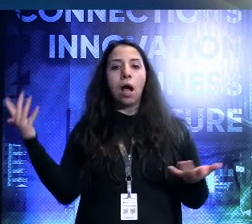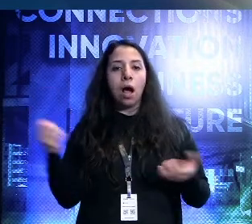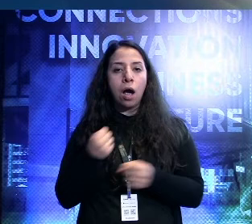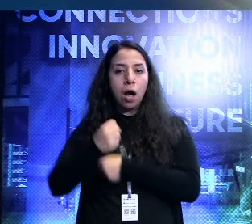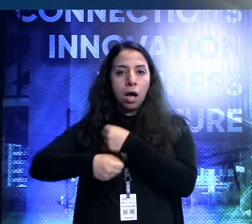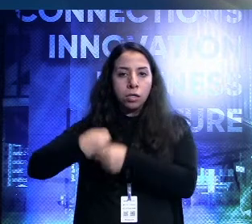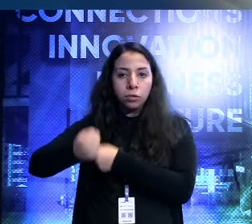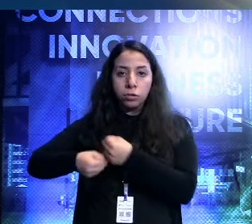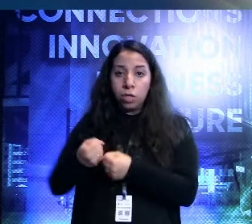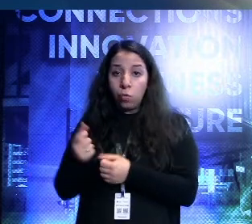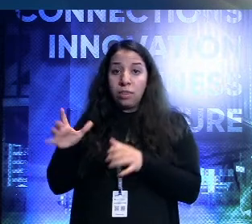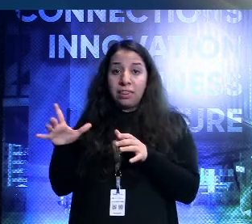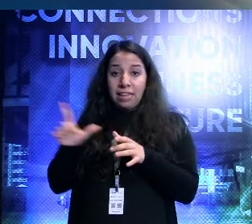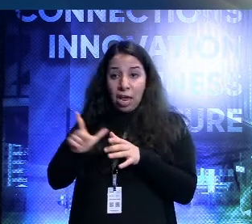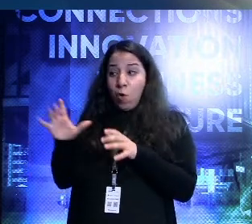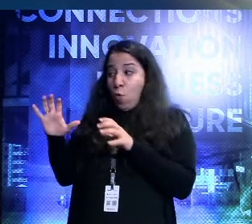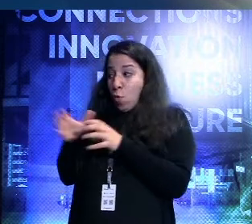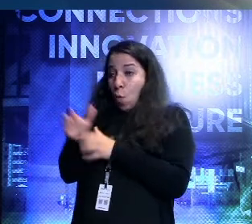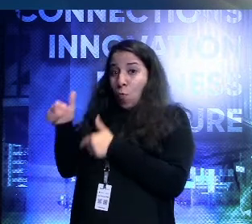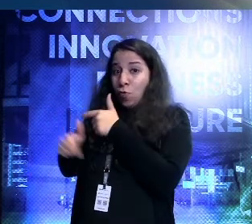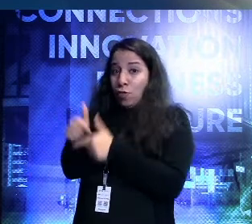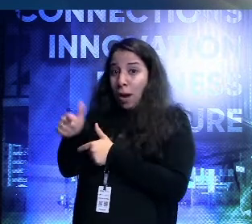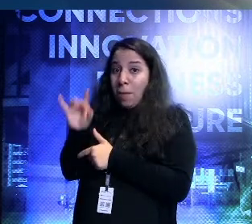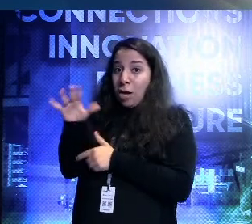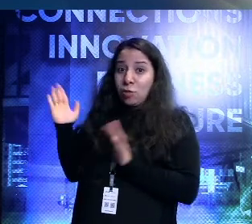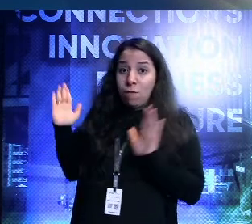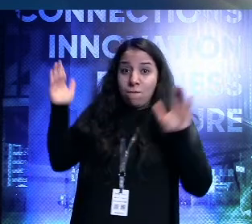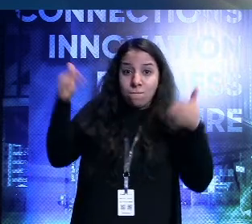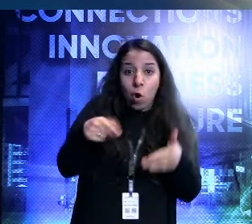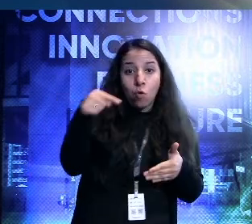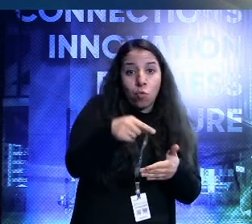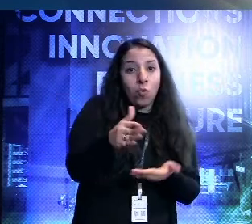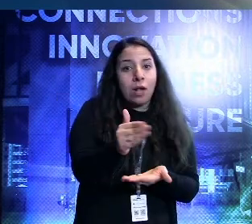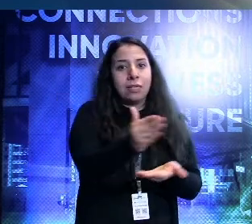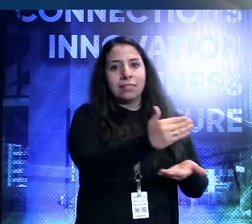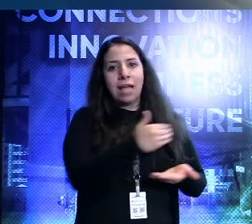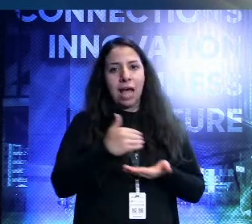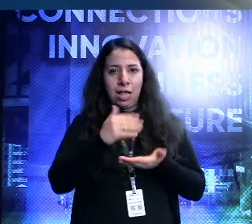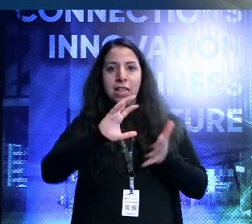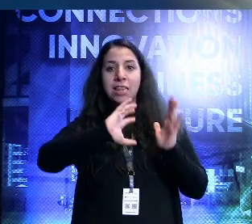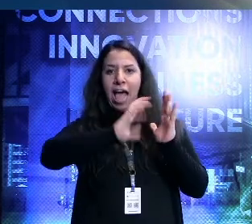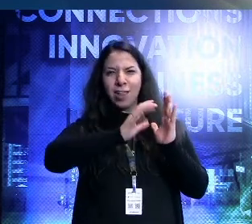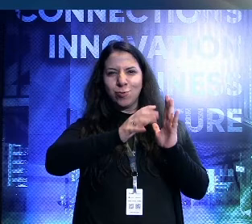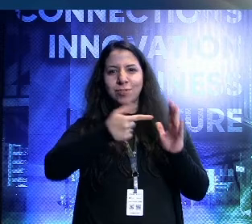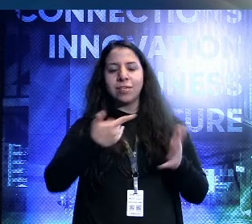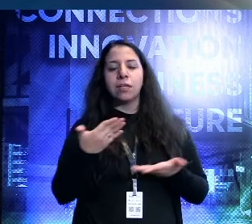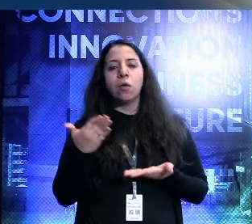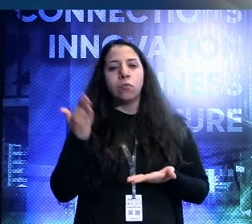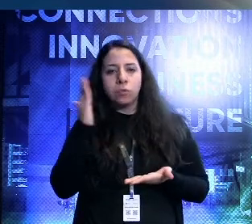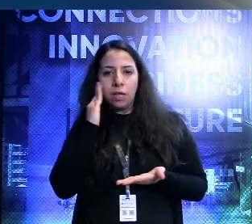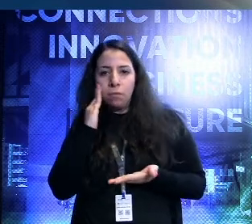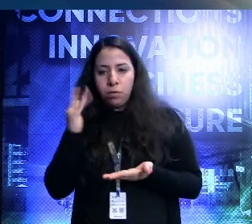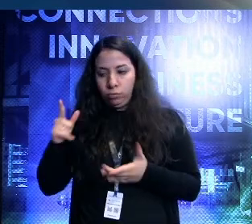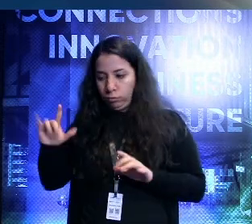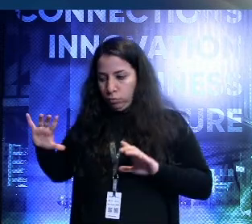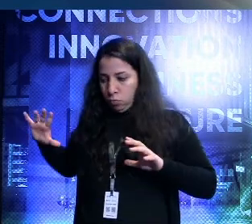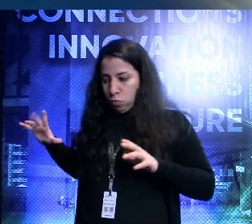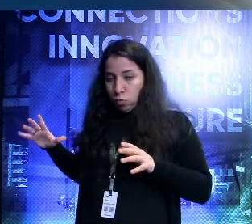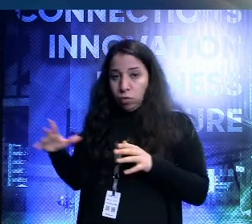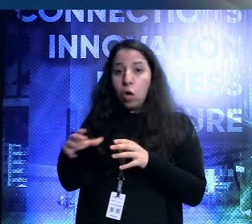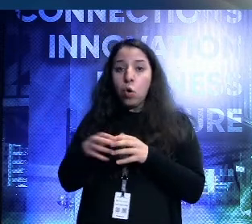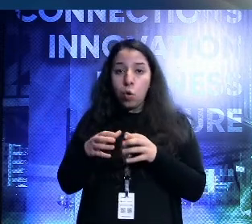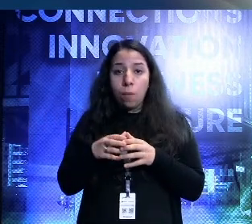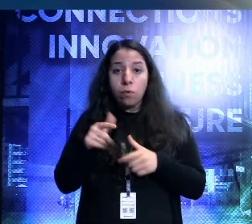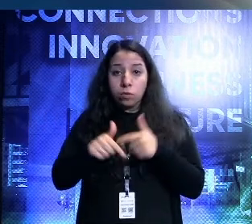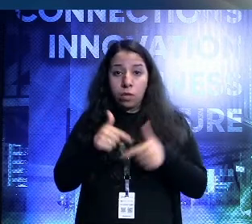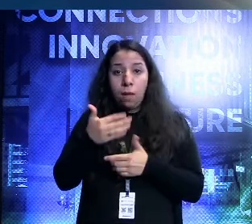dados focado para as decisões da companhia como um todo. Então, todo mundo hoje passa a tomar decisão com base em dados, né? E isso é uma coisa muito bacana que aconteceu também,